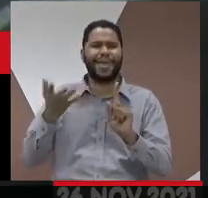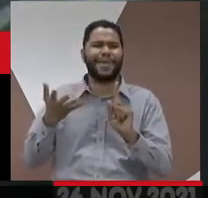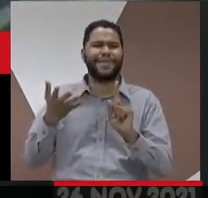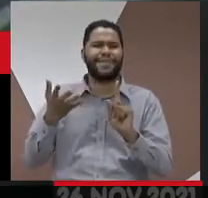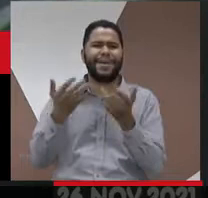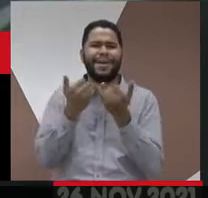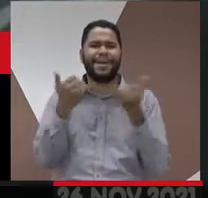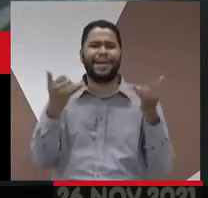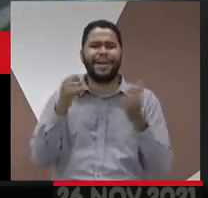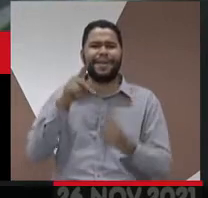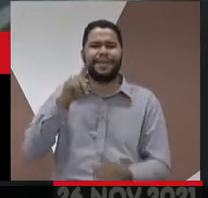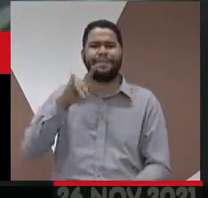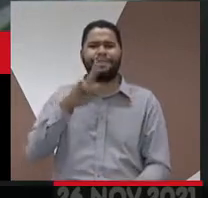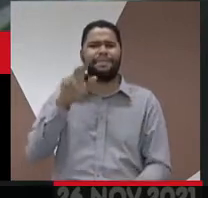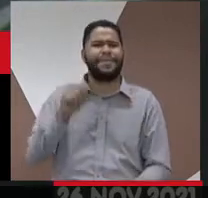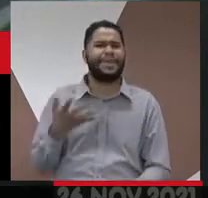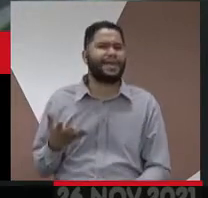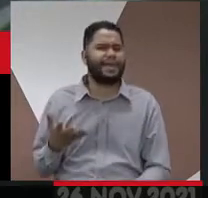eram